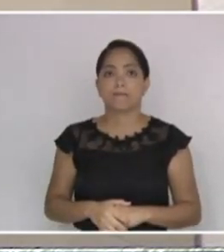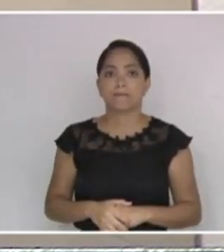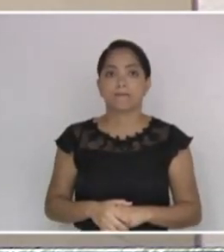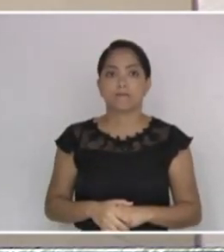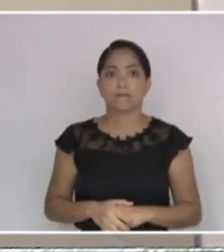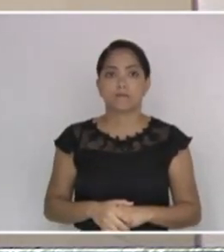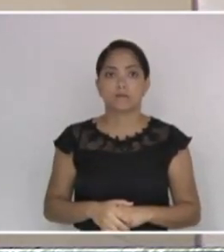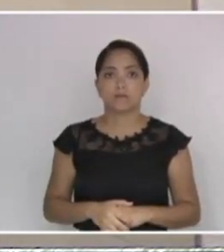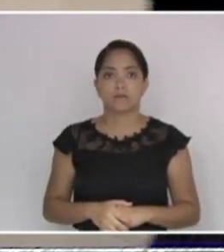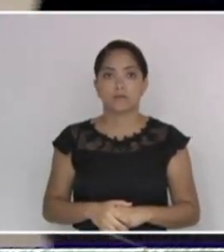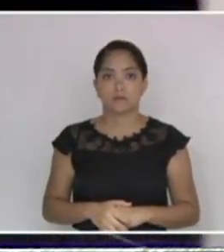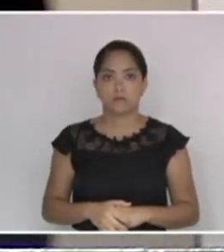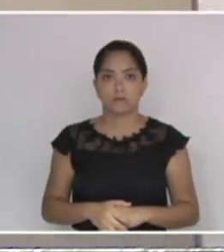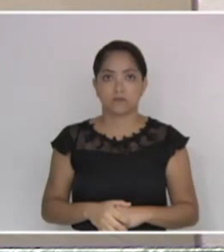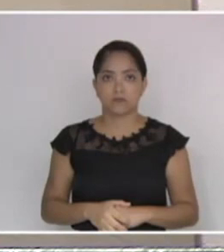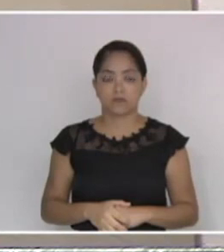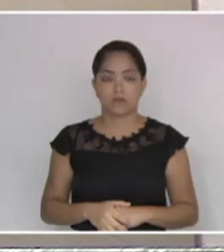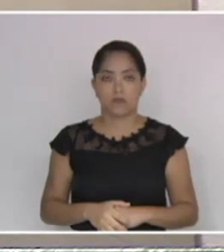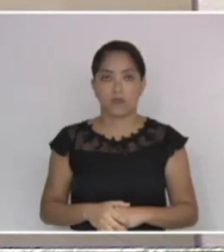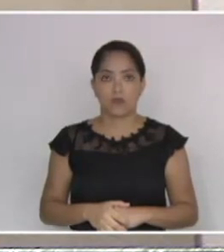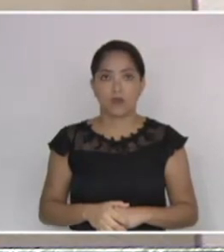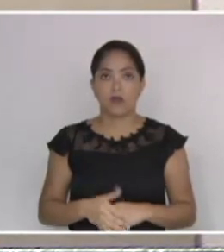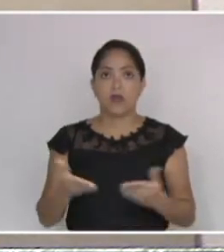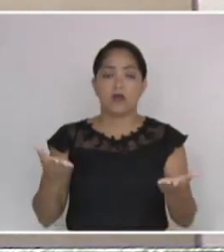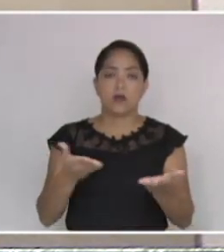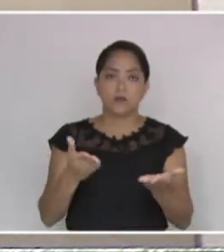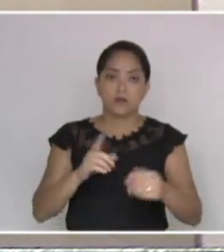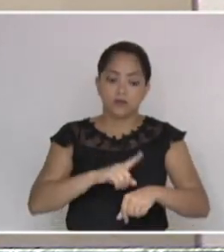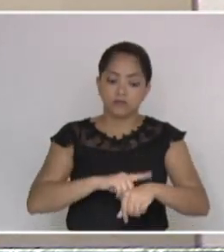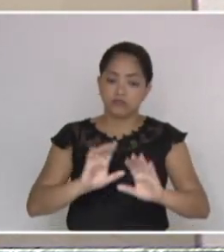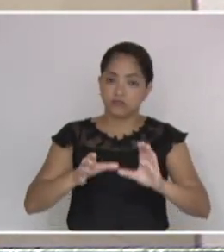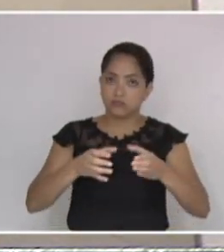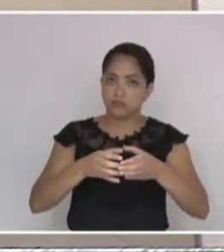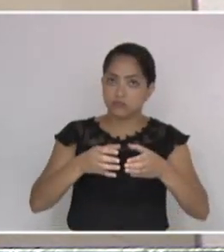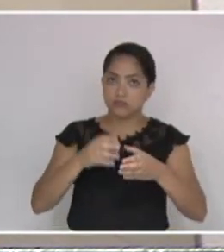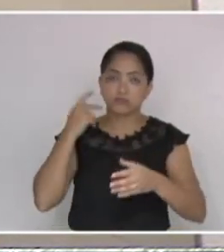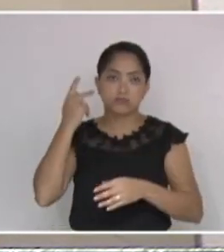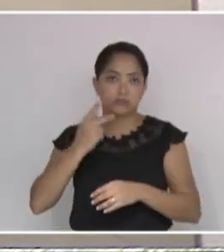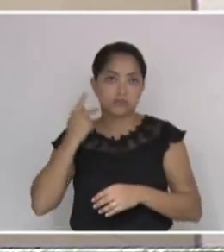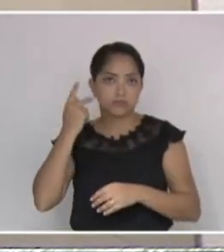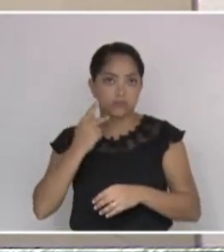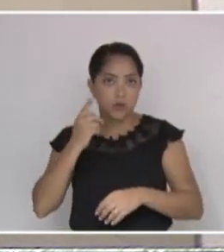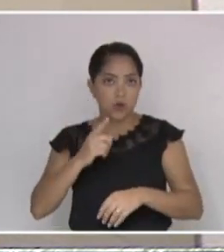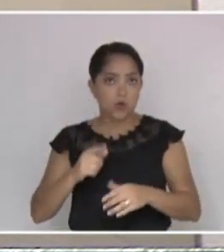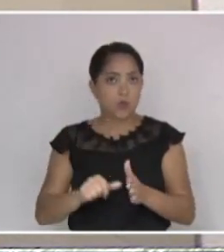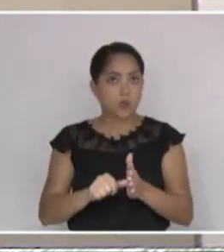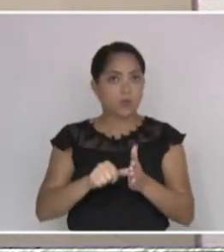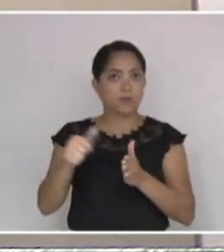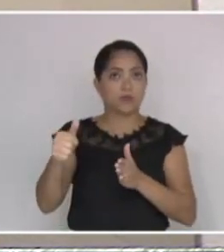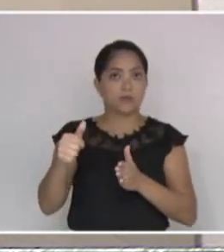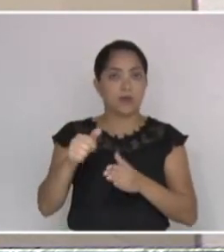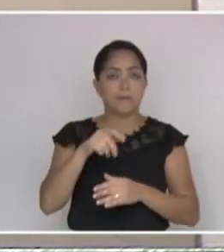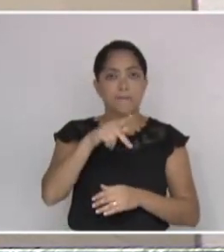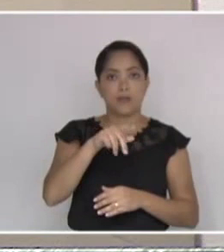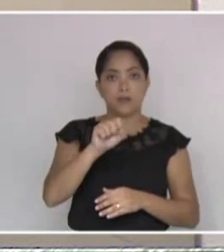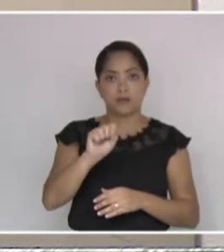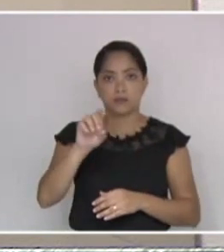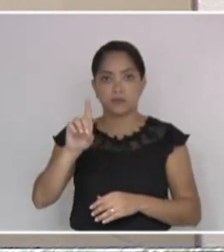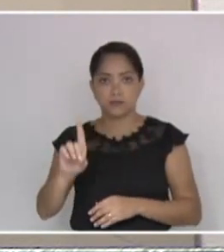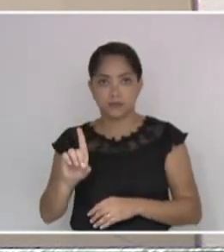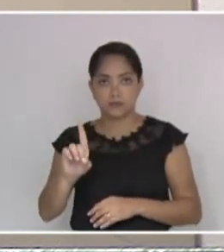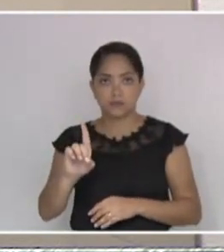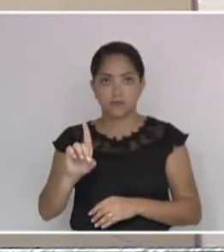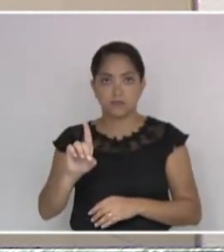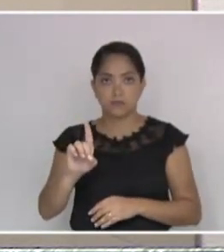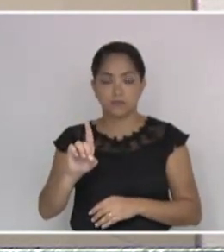proposta para os trabalhadores do Brasil. Entrando para o horário dos partidos, hoje o primeiro horário é do PSD.